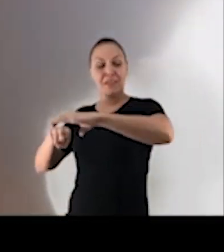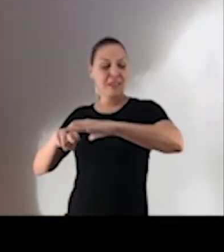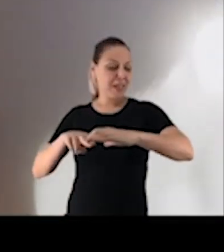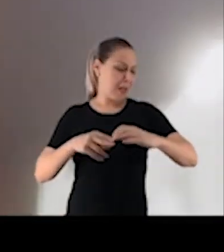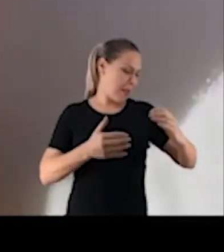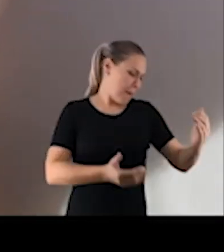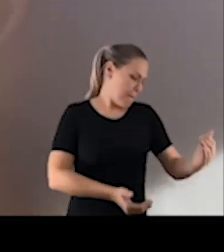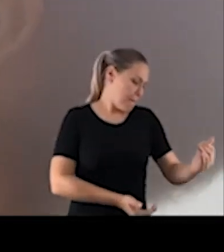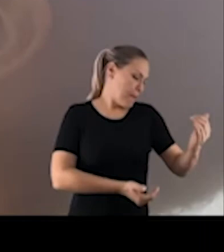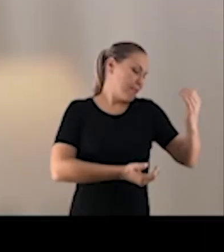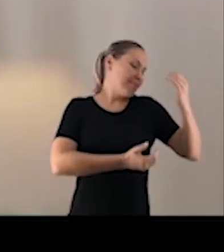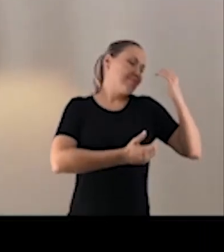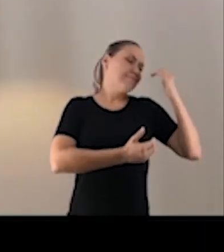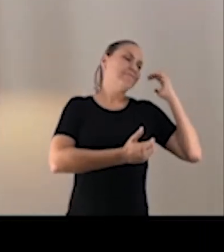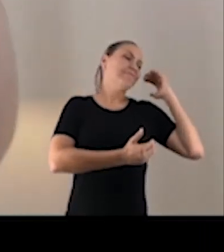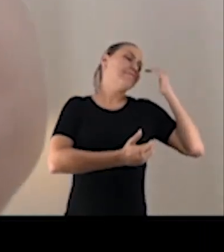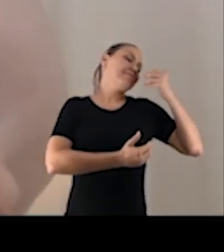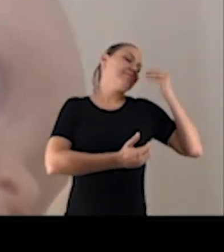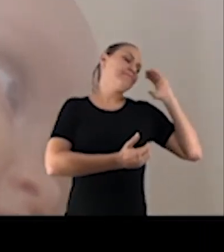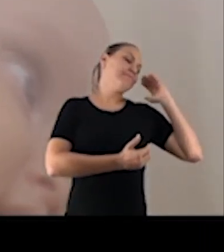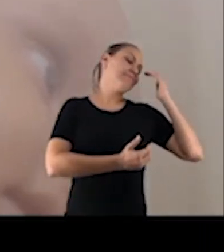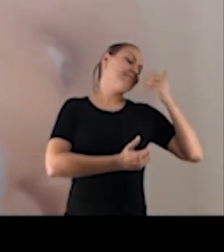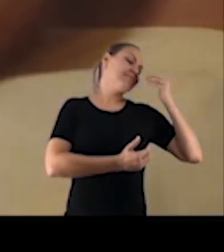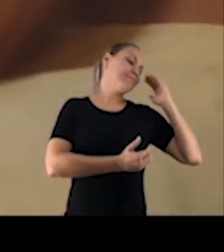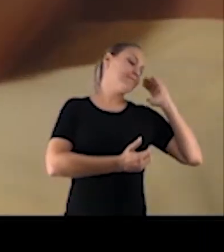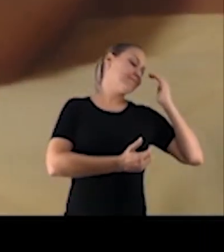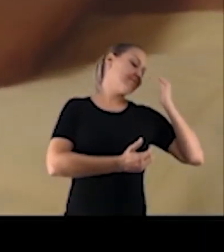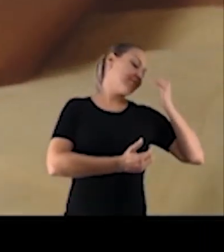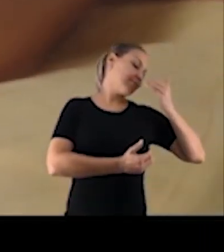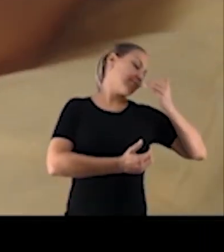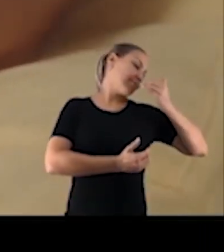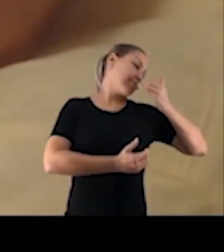Mães que pegam seus bebês no colo.